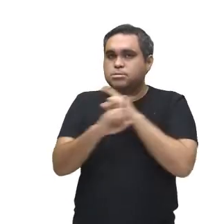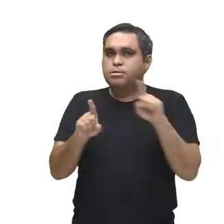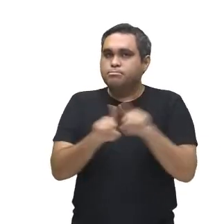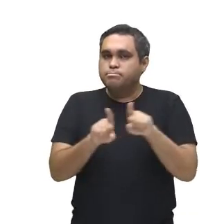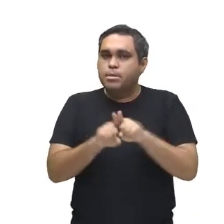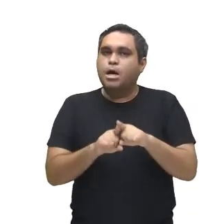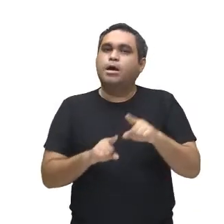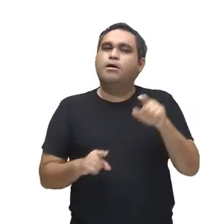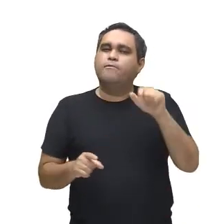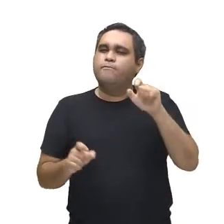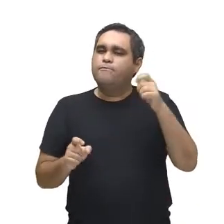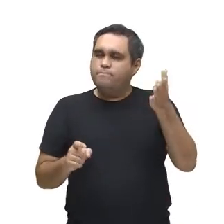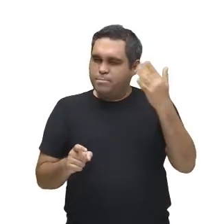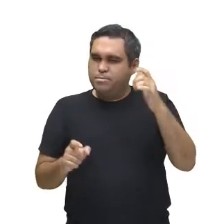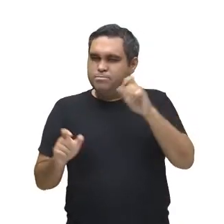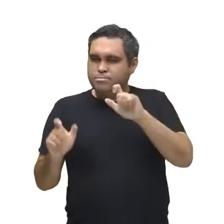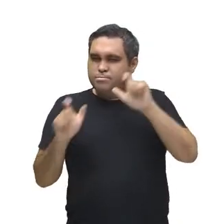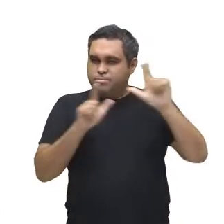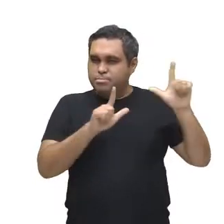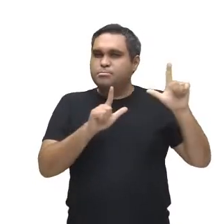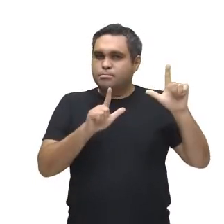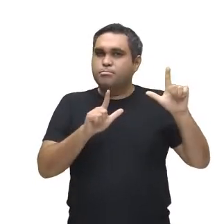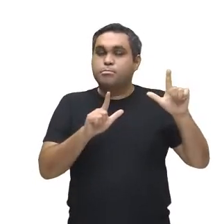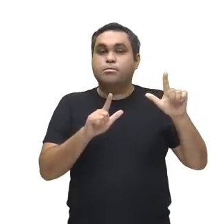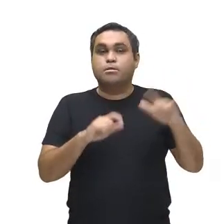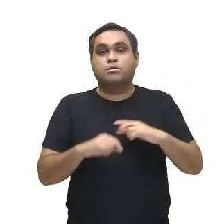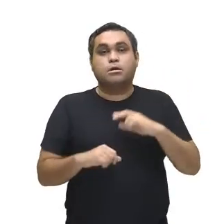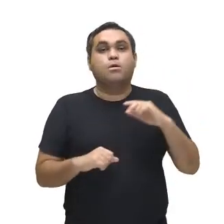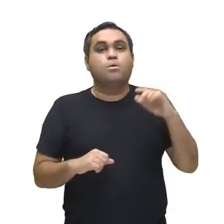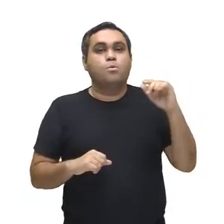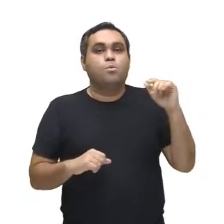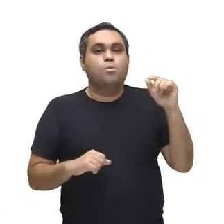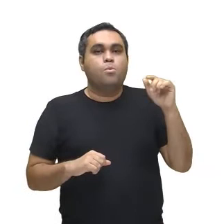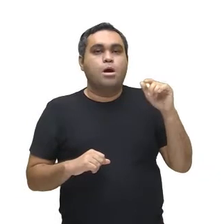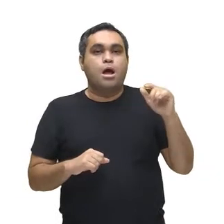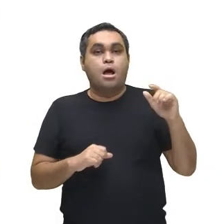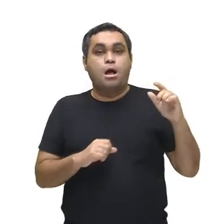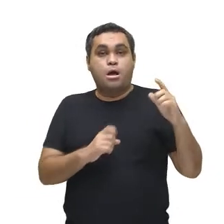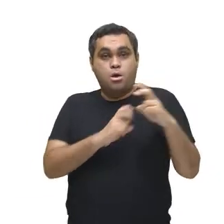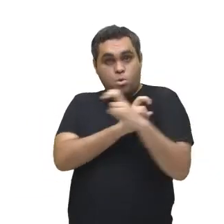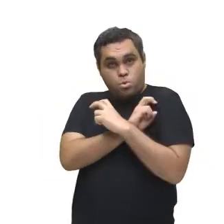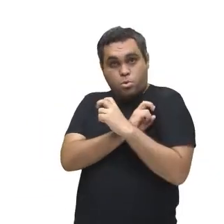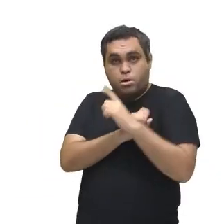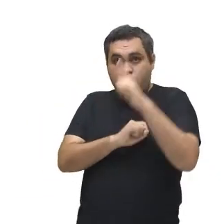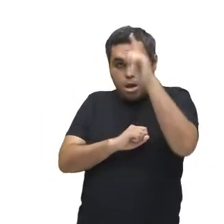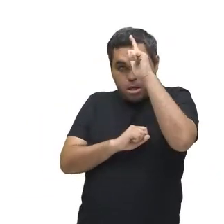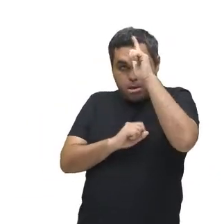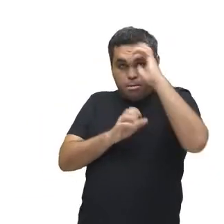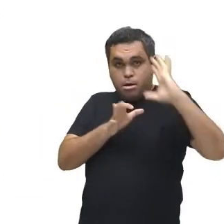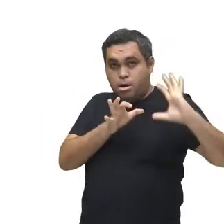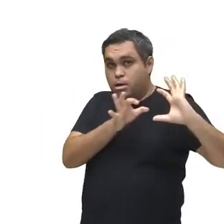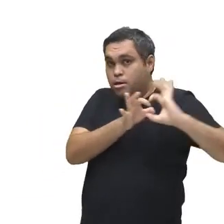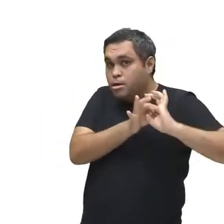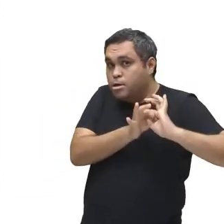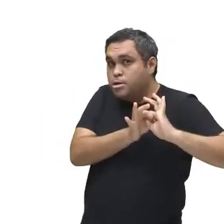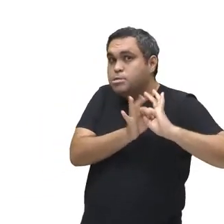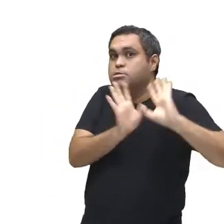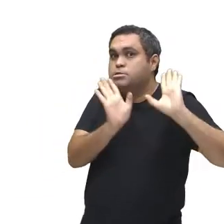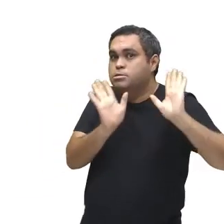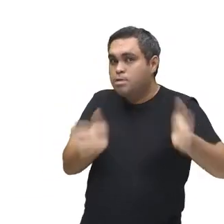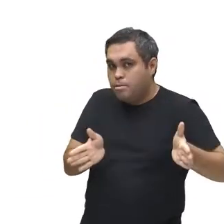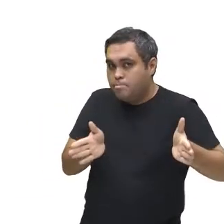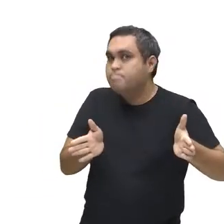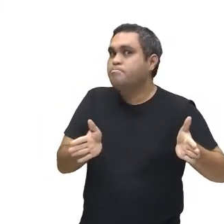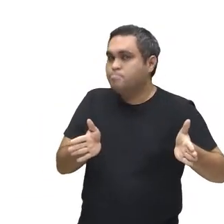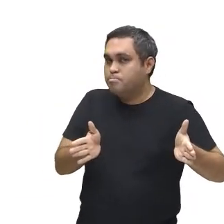gente viu que tanto o Império Austro-Húngaro quanto a Alemanha eram aliados, formavam, entre outras alianças,